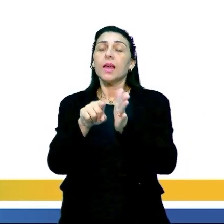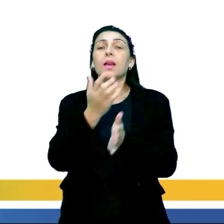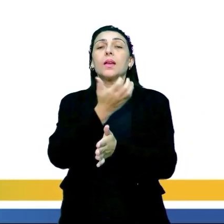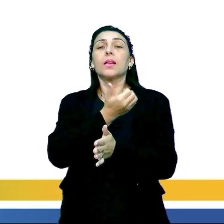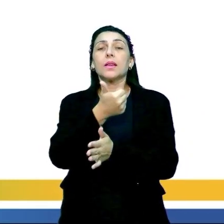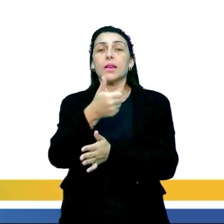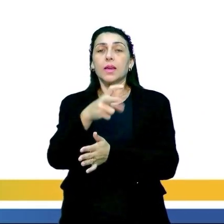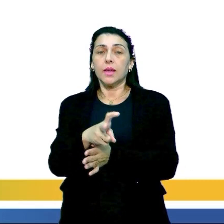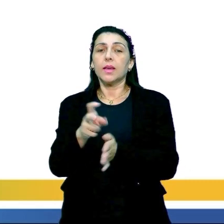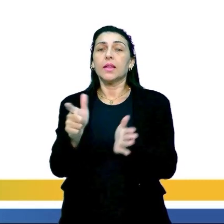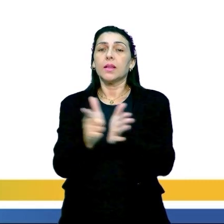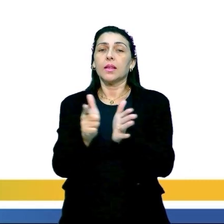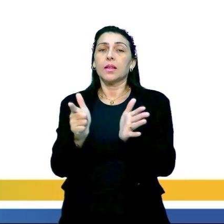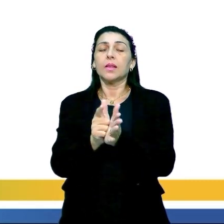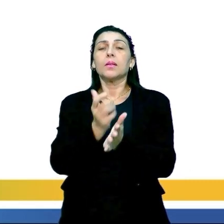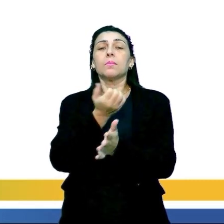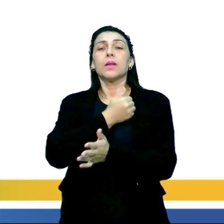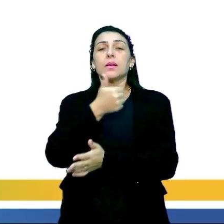15, página